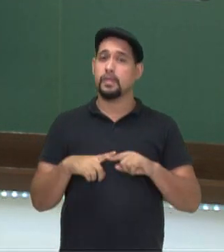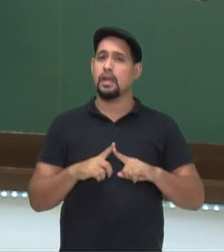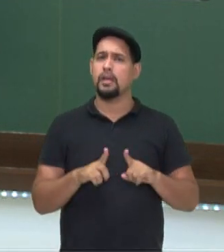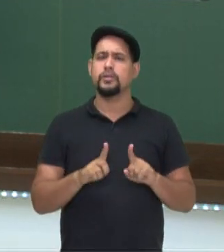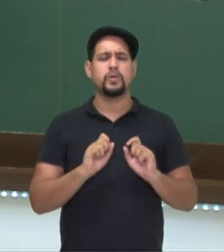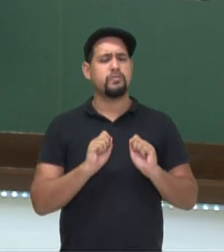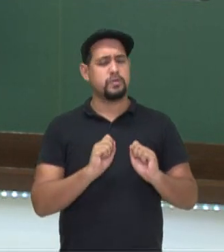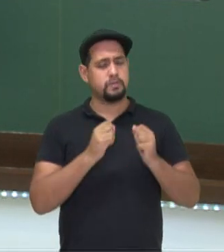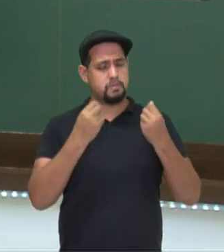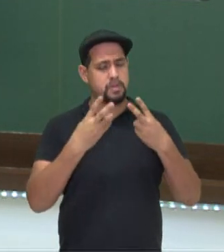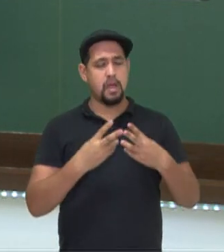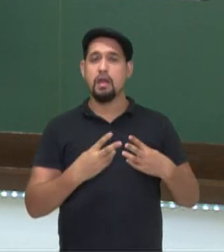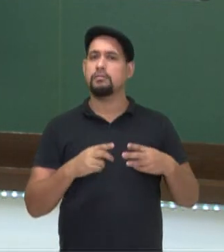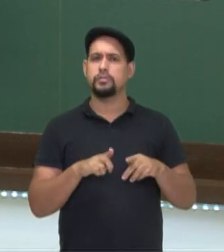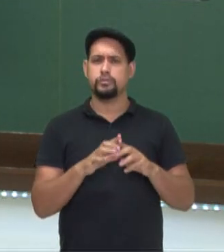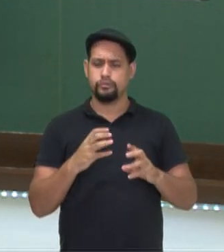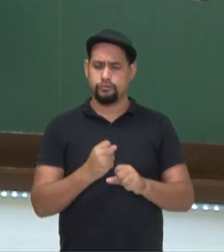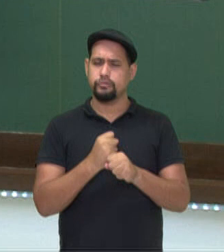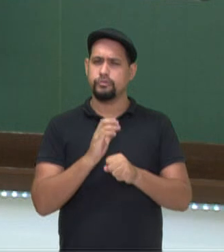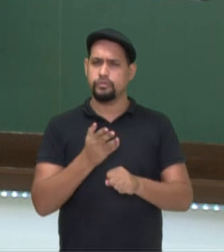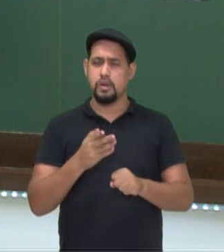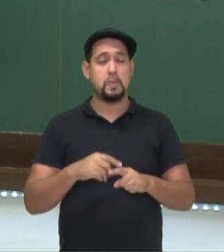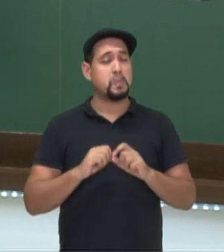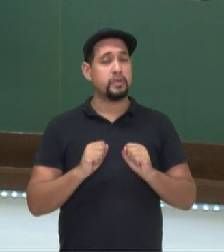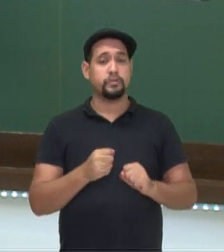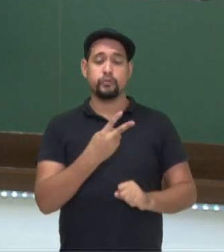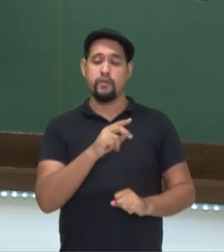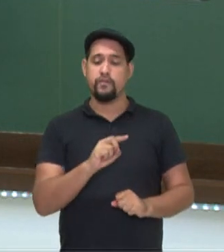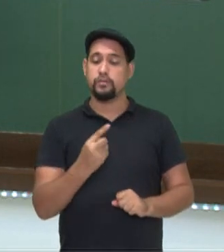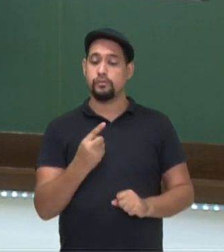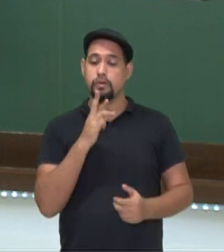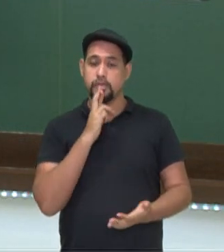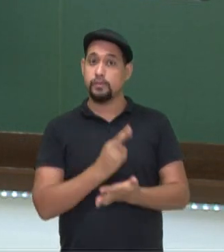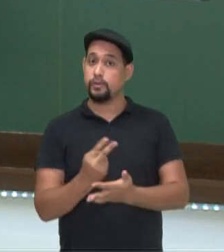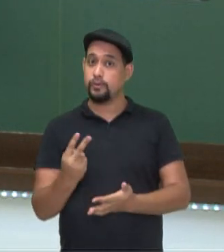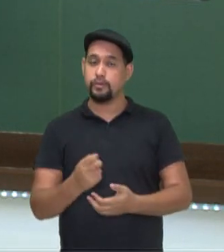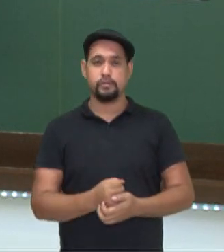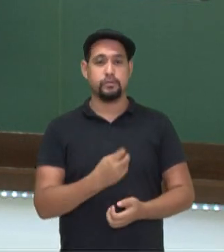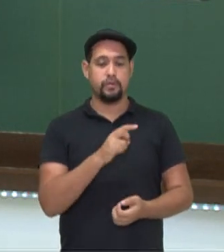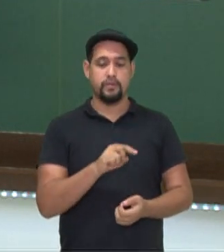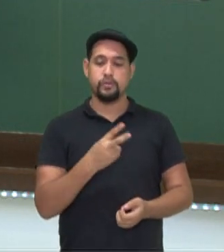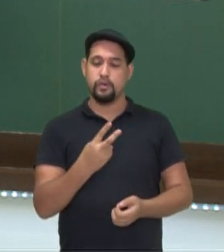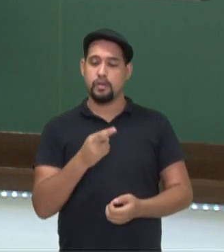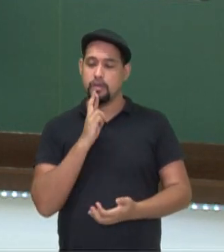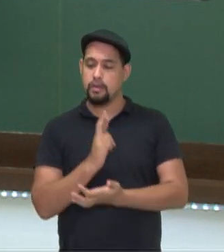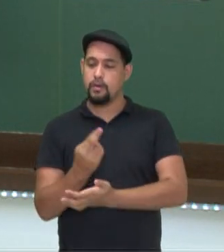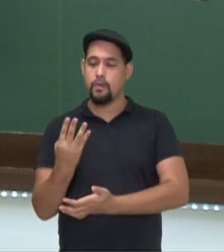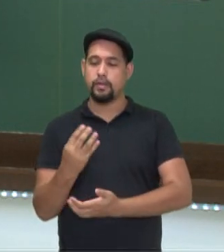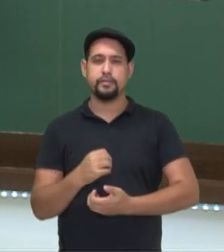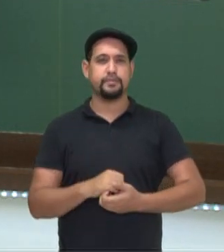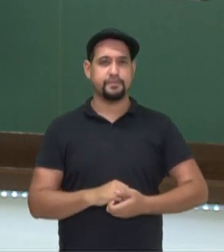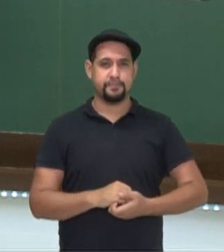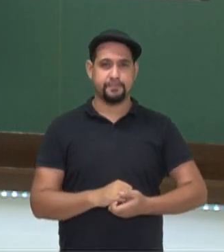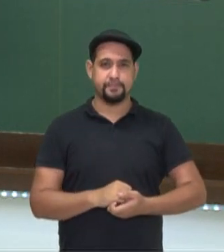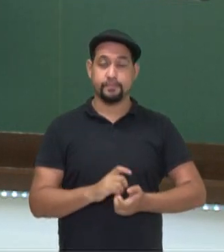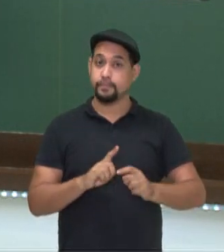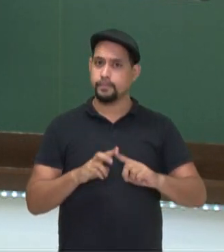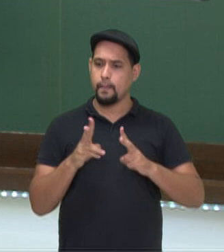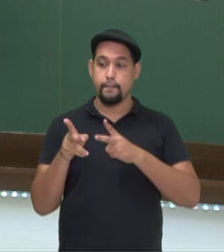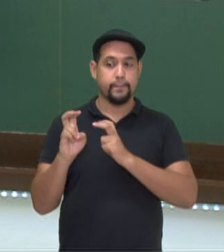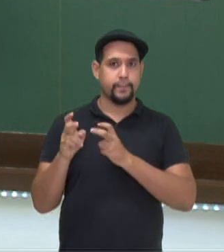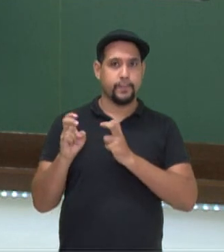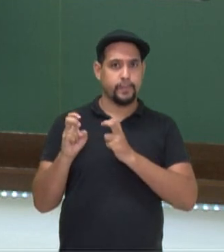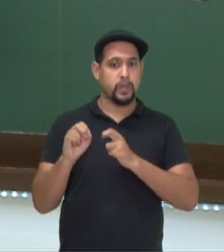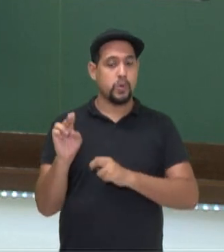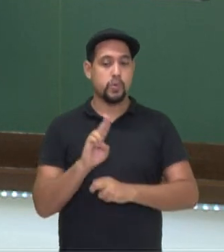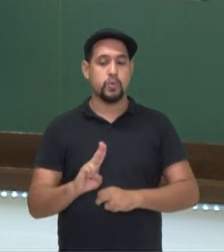já posso adiantar a multiplicação? Posso. Então 2 vezes 1 é 2 e 2 vezes 2, 4. Tá? Mas veja, eu